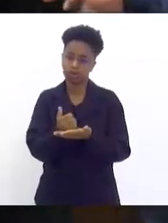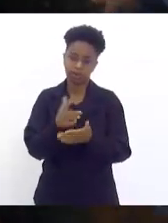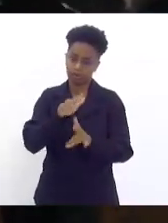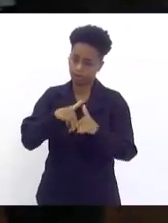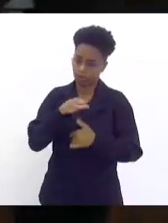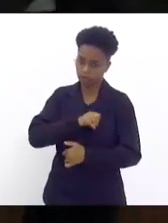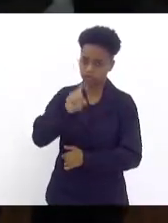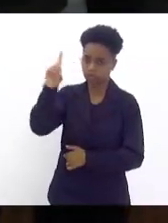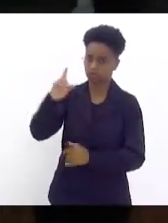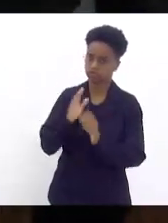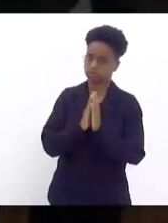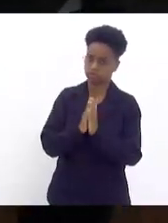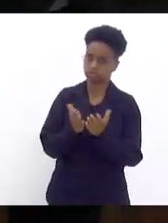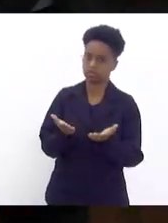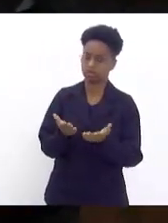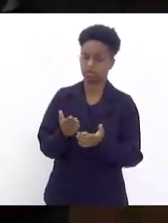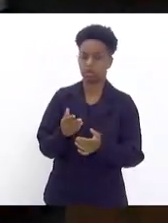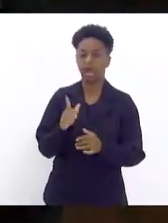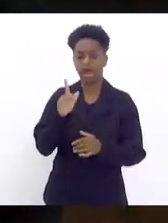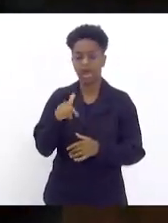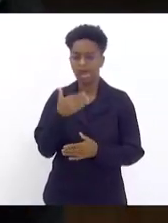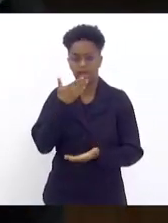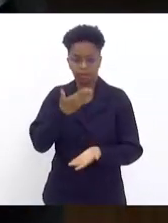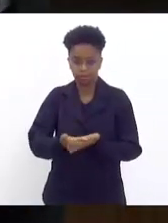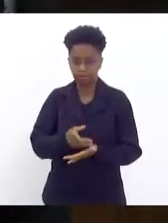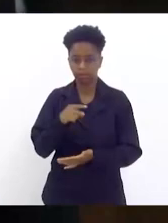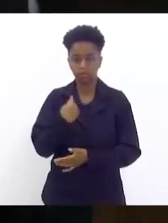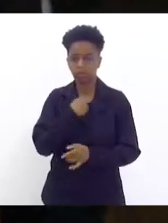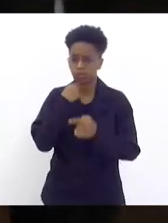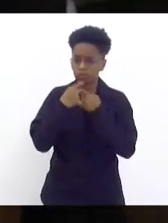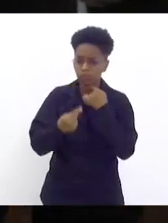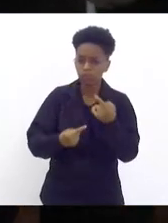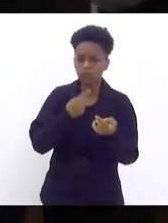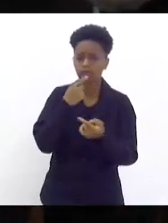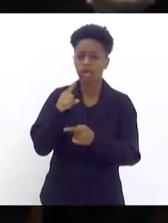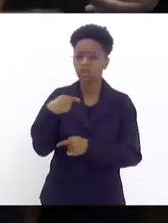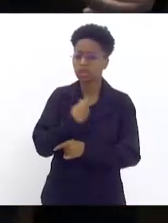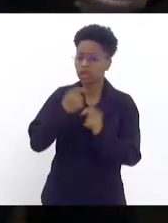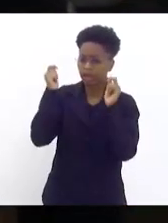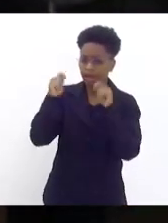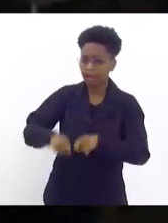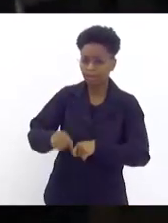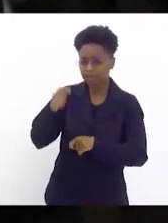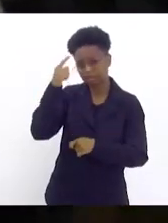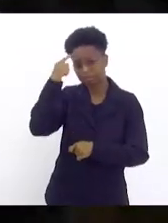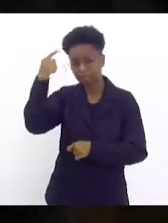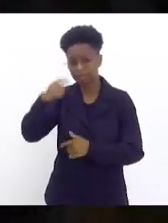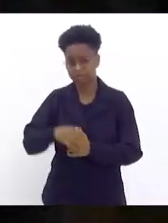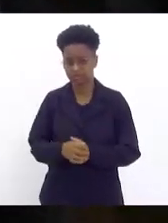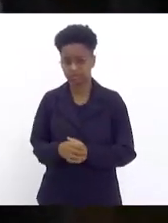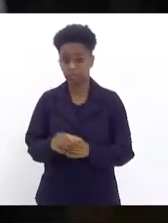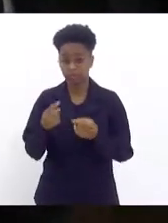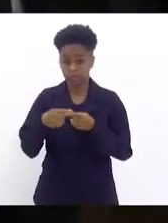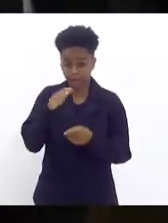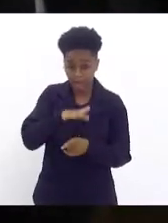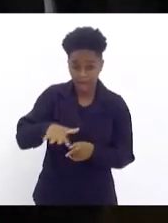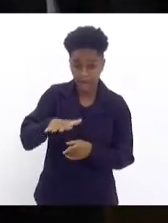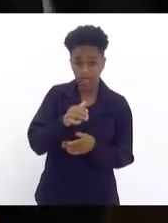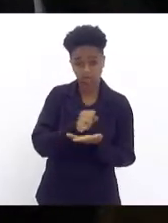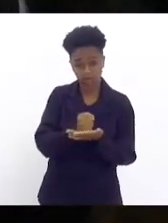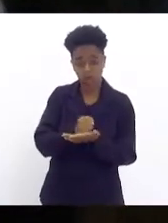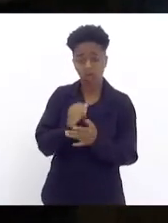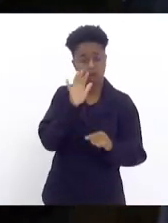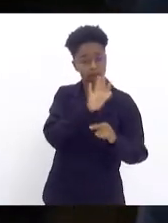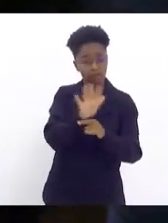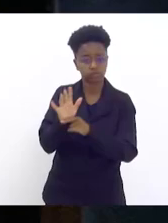Presidente então é impressionante faz a gente duvidar da nossa capacidade de pensar o mercado que mais ajuda as